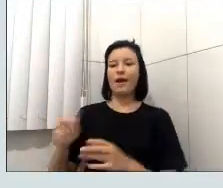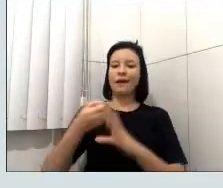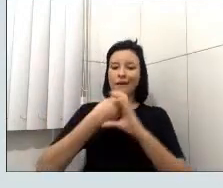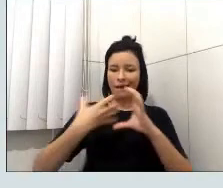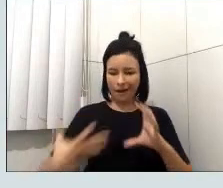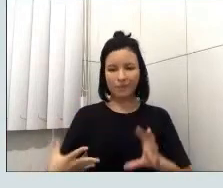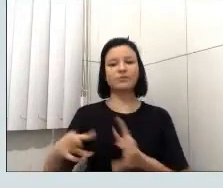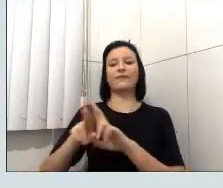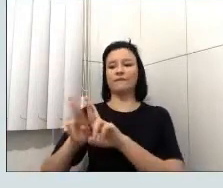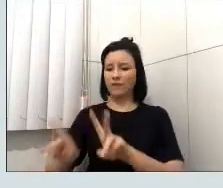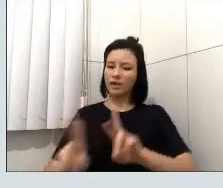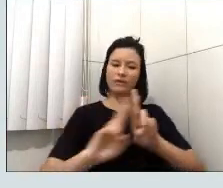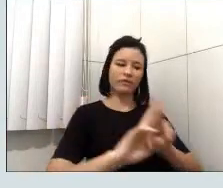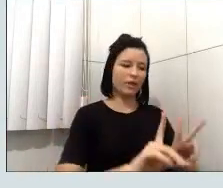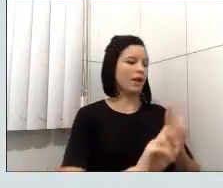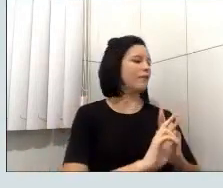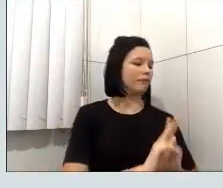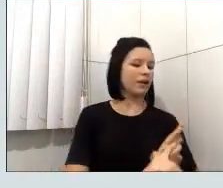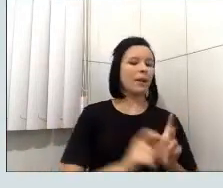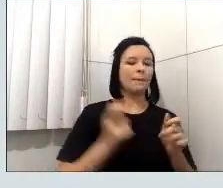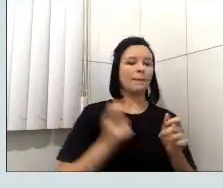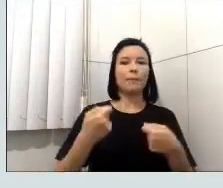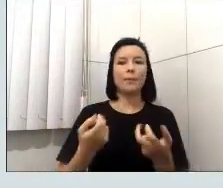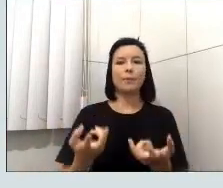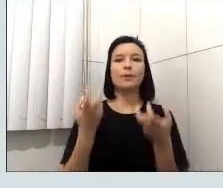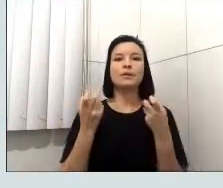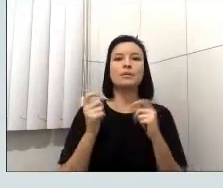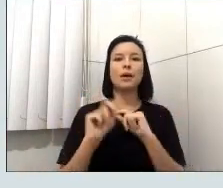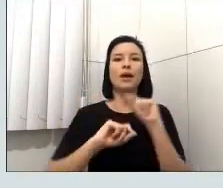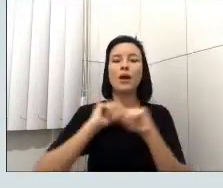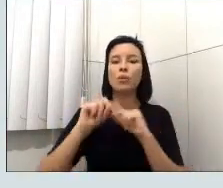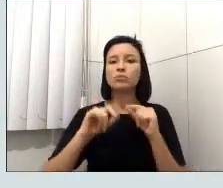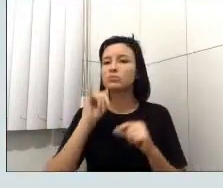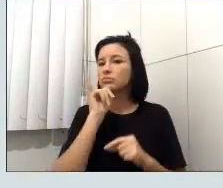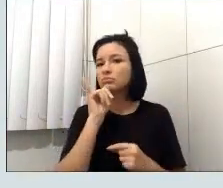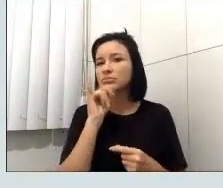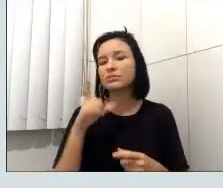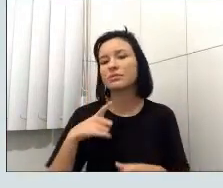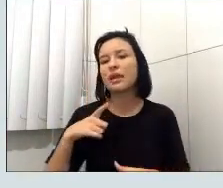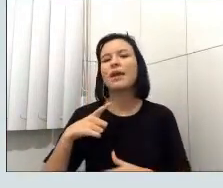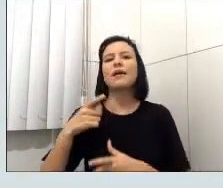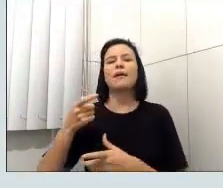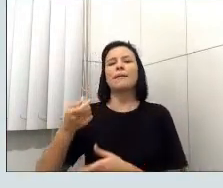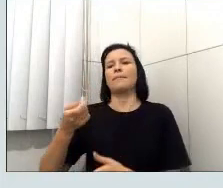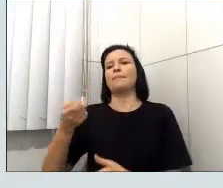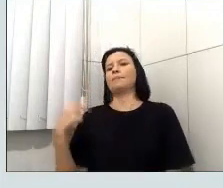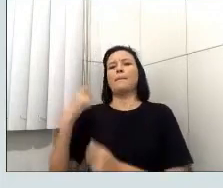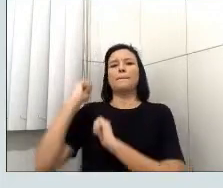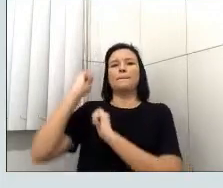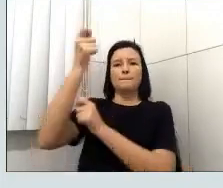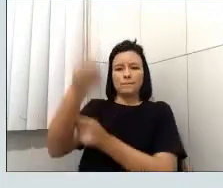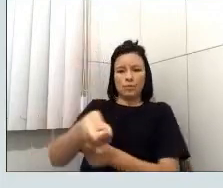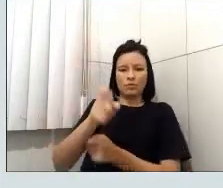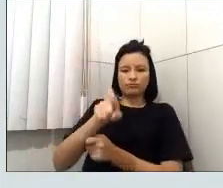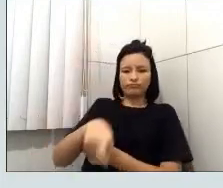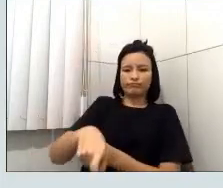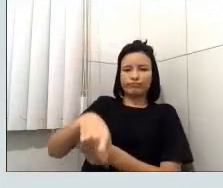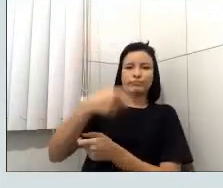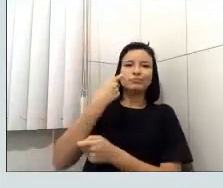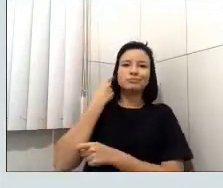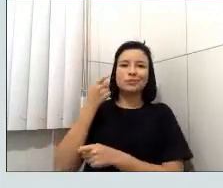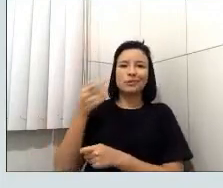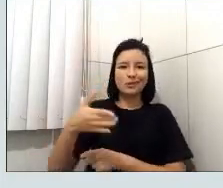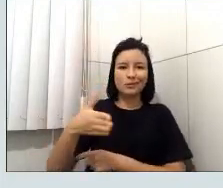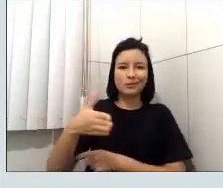dentro desses grupos, existiam alguns que viviam da caça, da pesca e da coleta, e eles